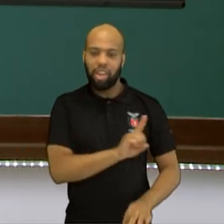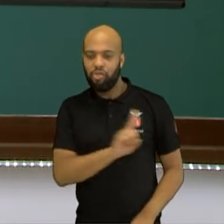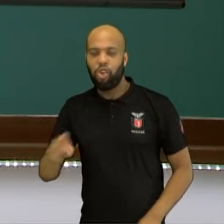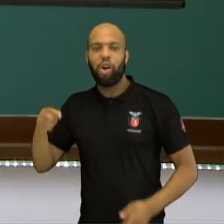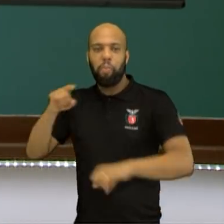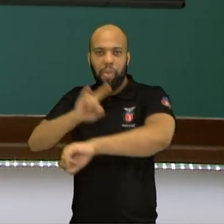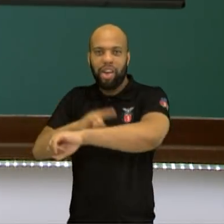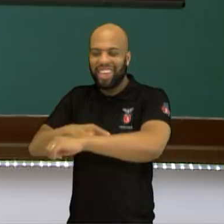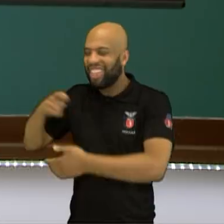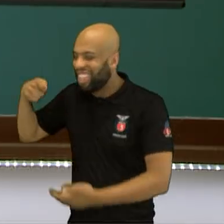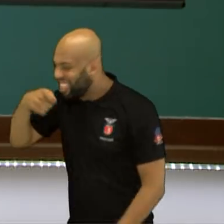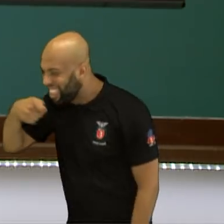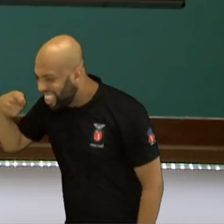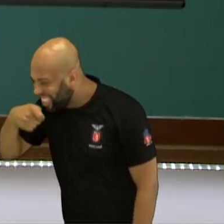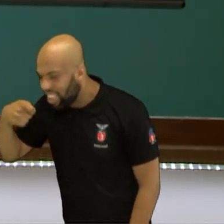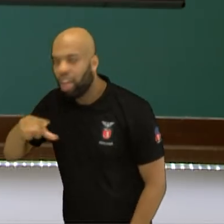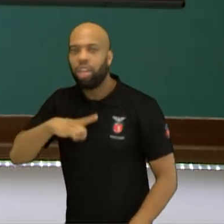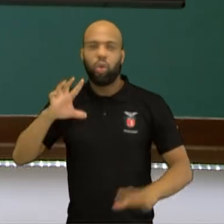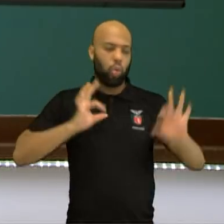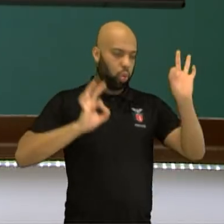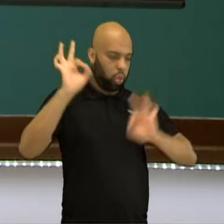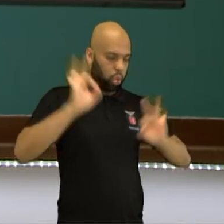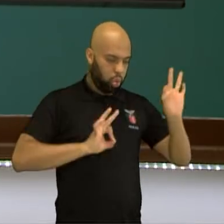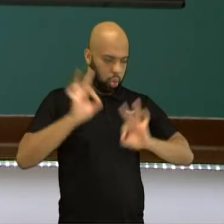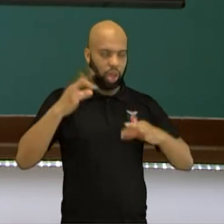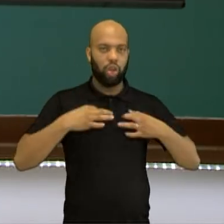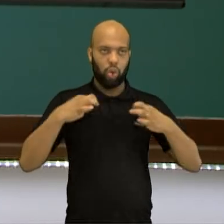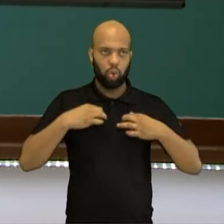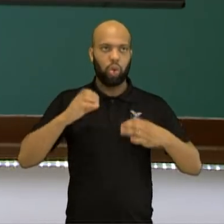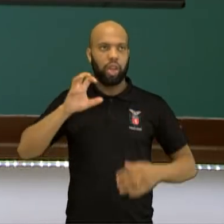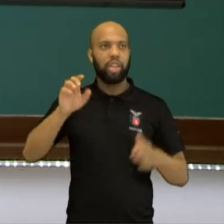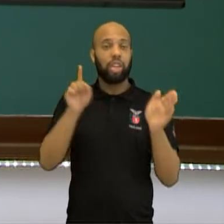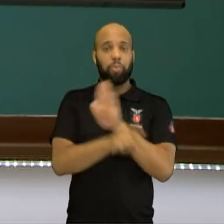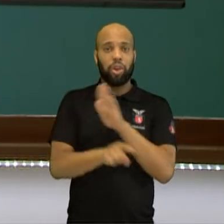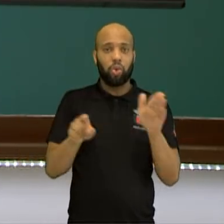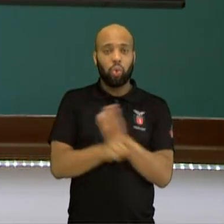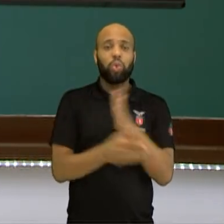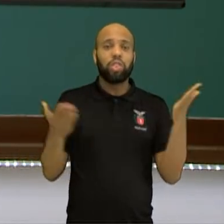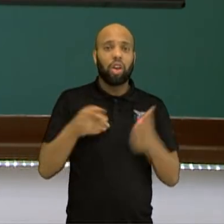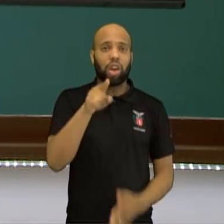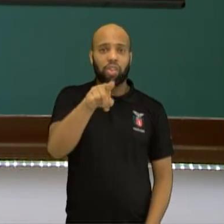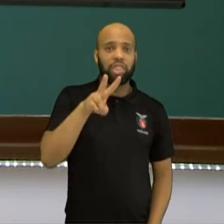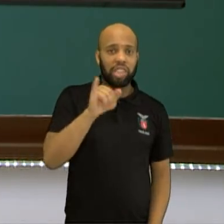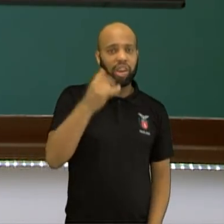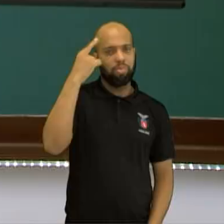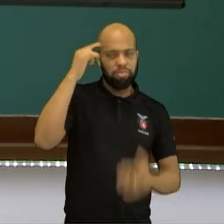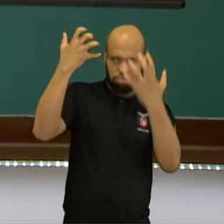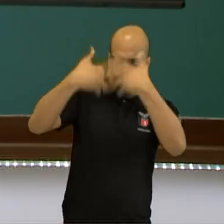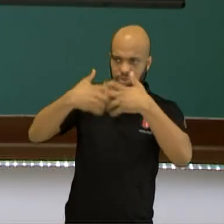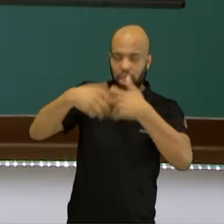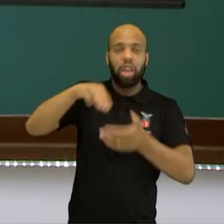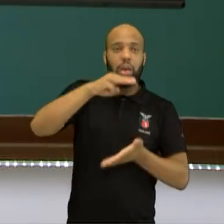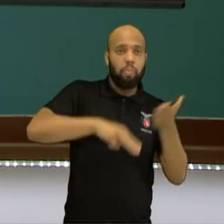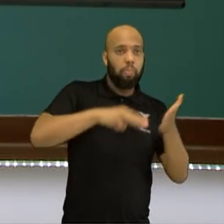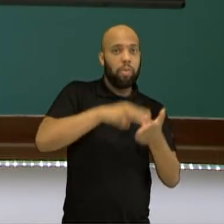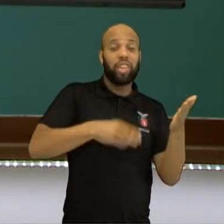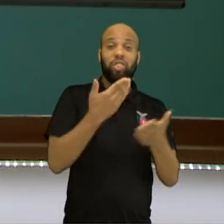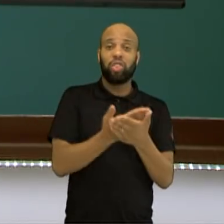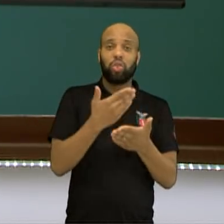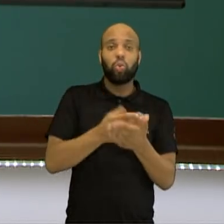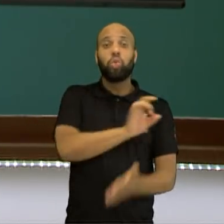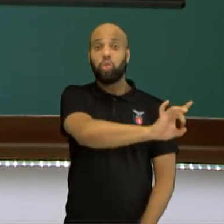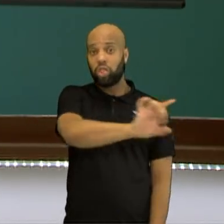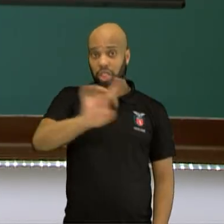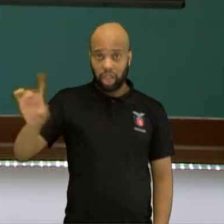me arrumo, enfim. Essa questão aqui é justamente para vocês pensarem o método de estudos de cada um